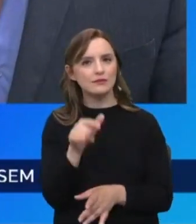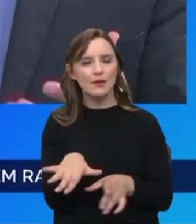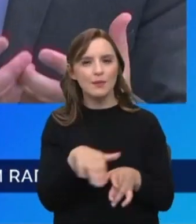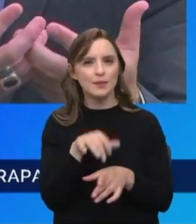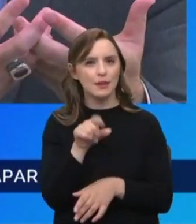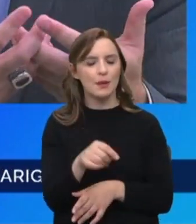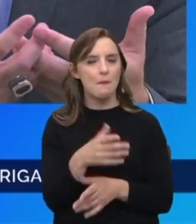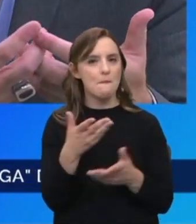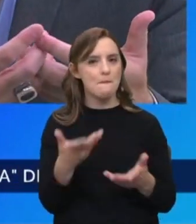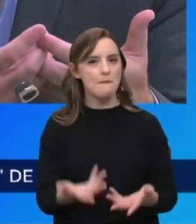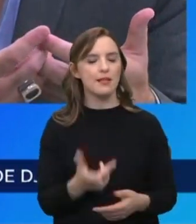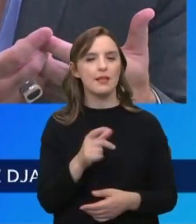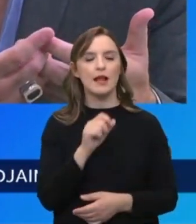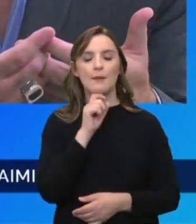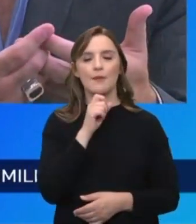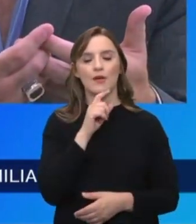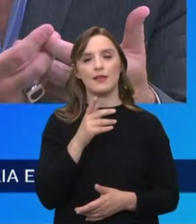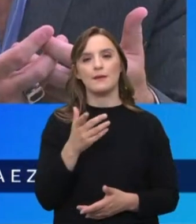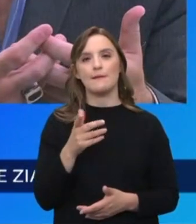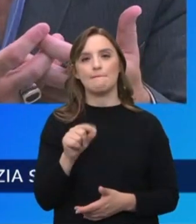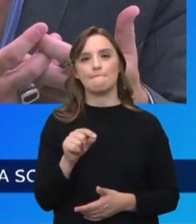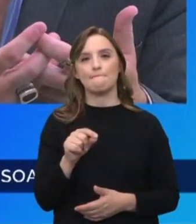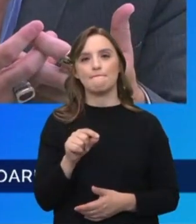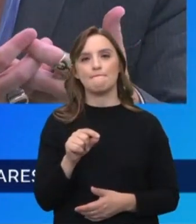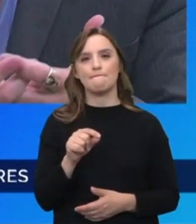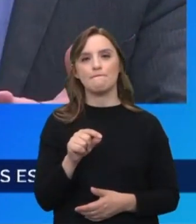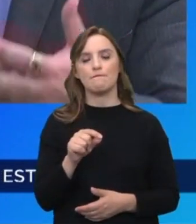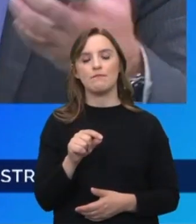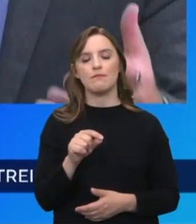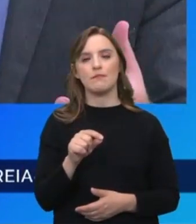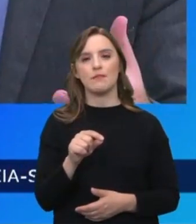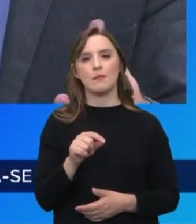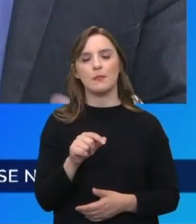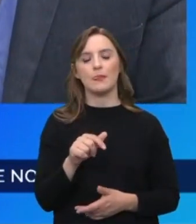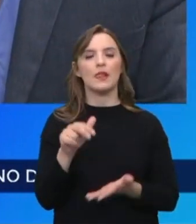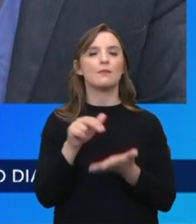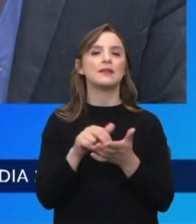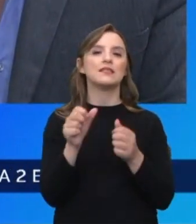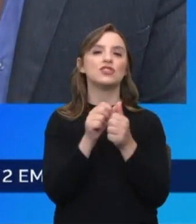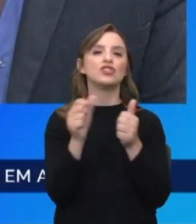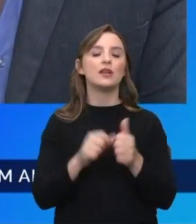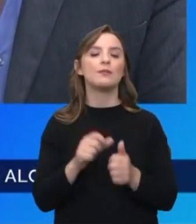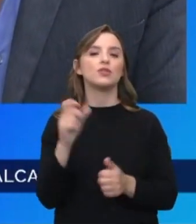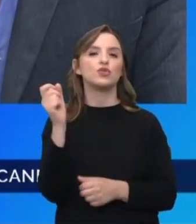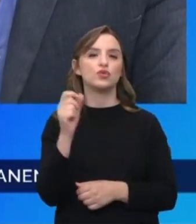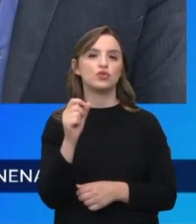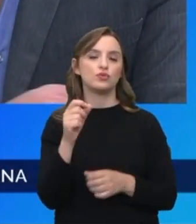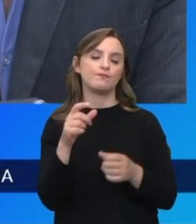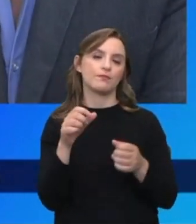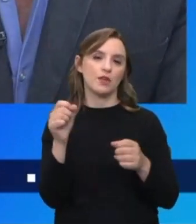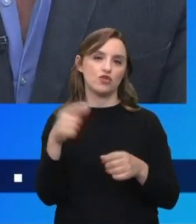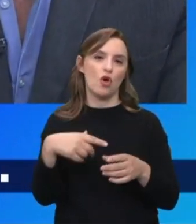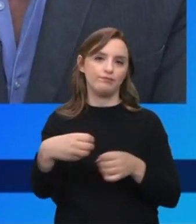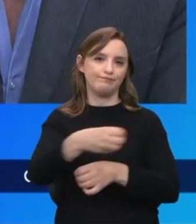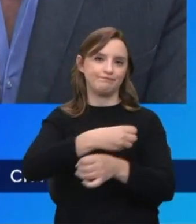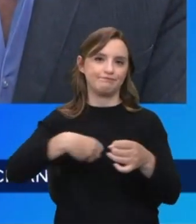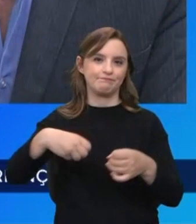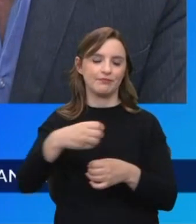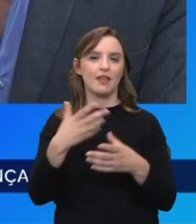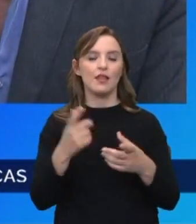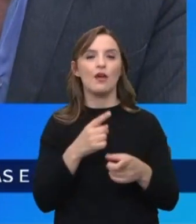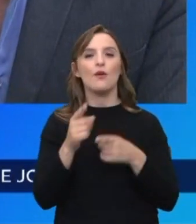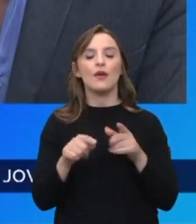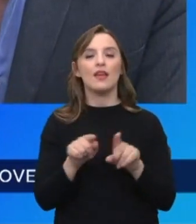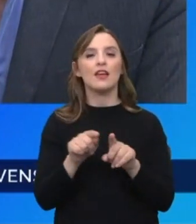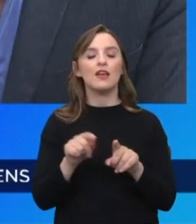envolvidos e que possam até serem muito presentes em todo o sistema solar. E então, um conjunto de cientistas de